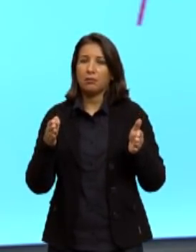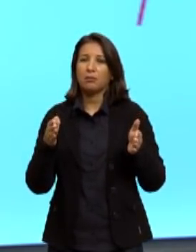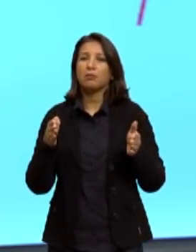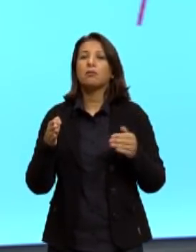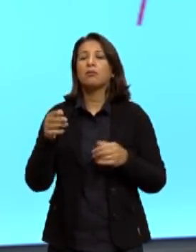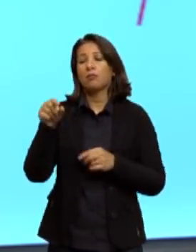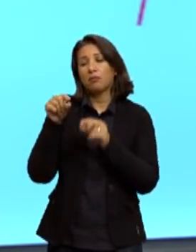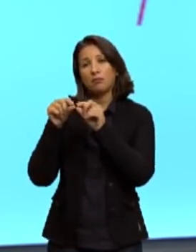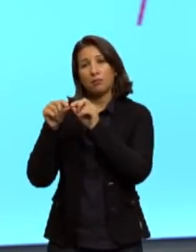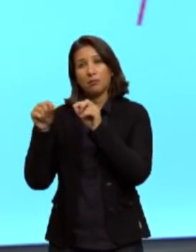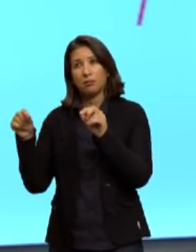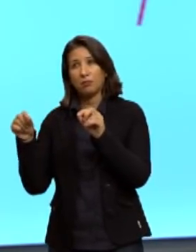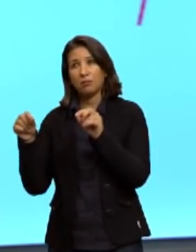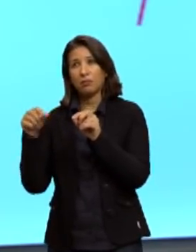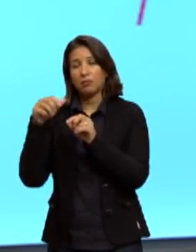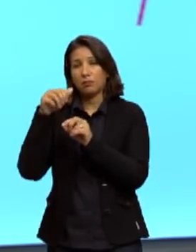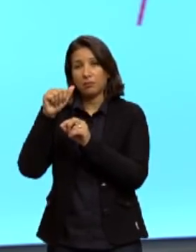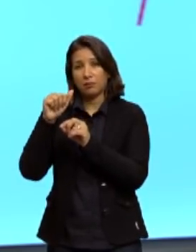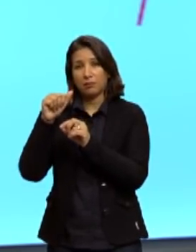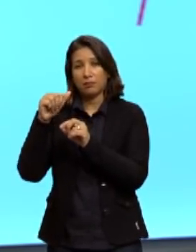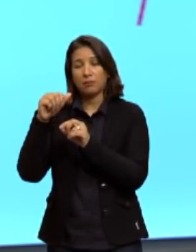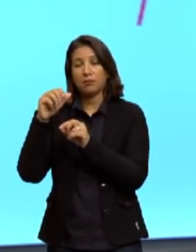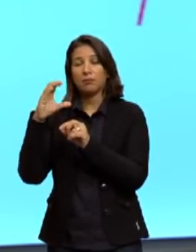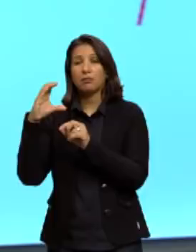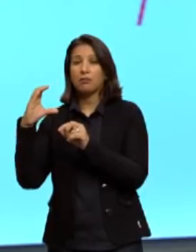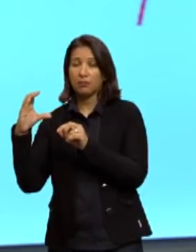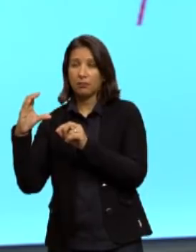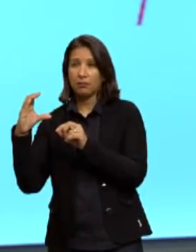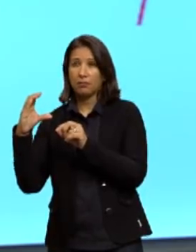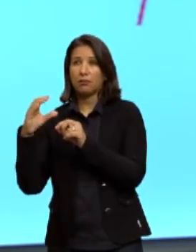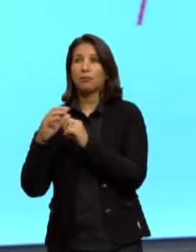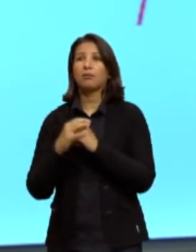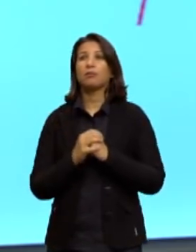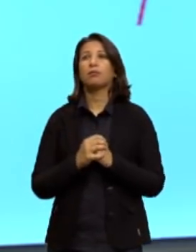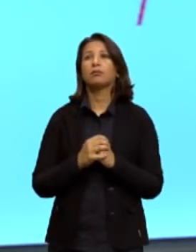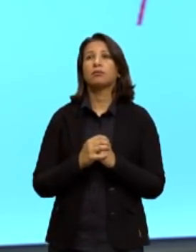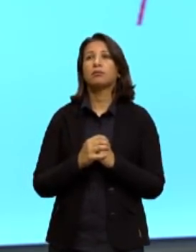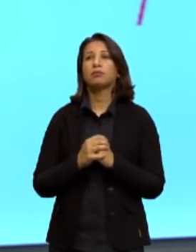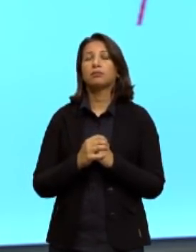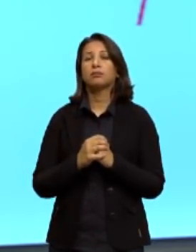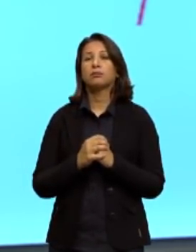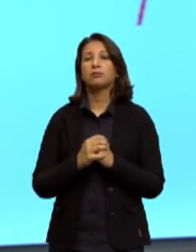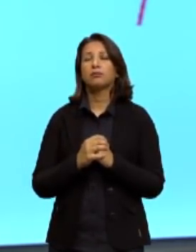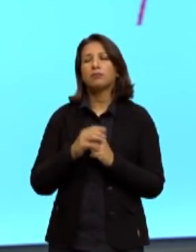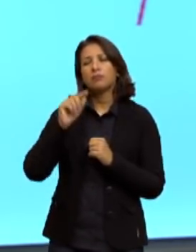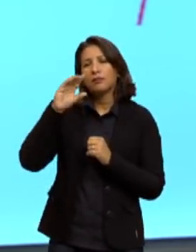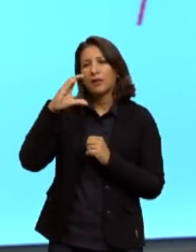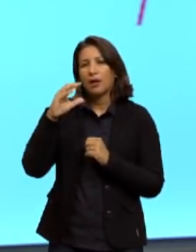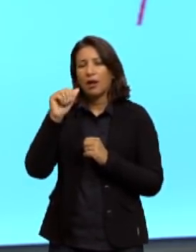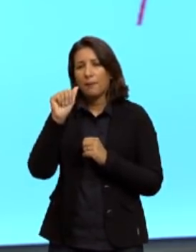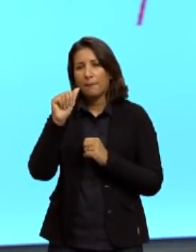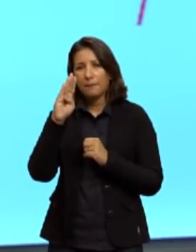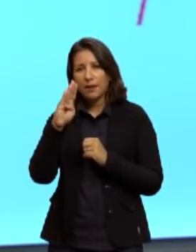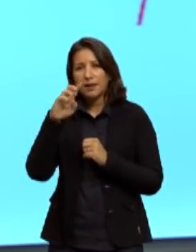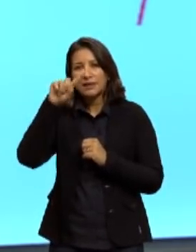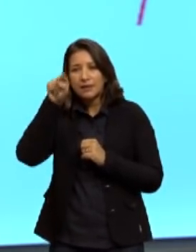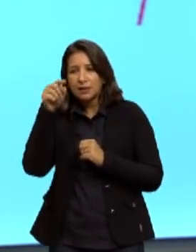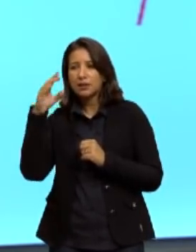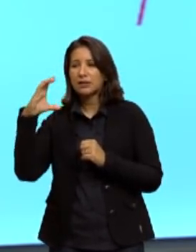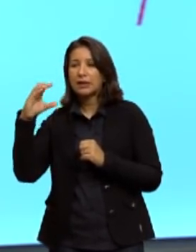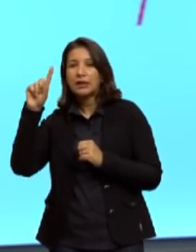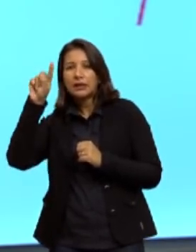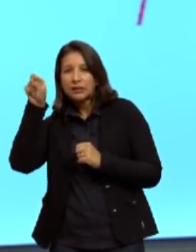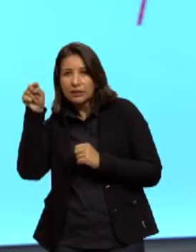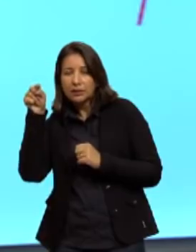segmento de reta linhas e linha o segmento de reta a linha celinha e assim como nós